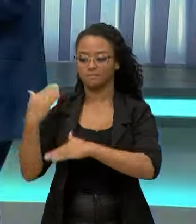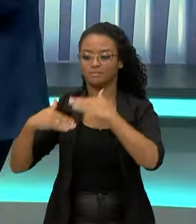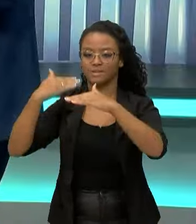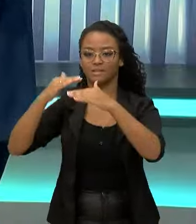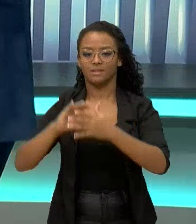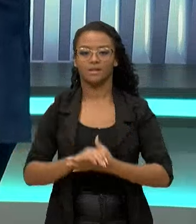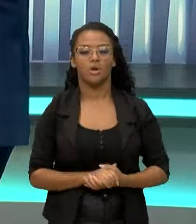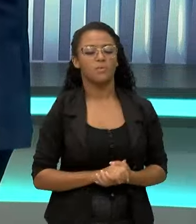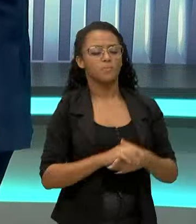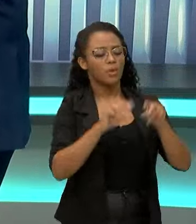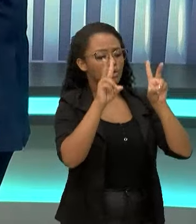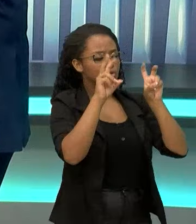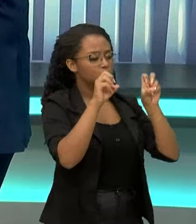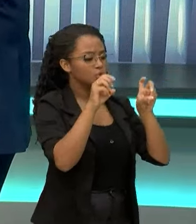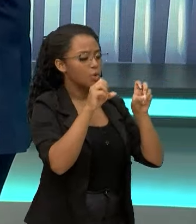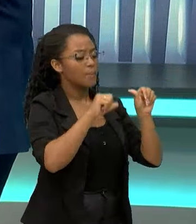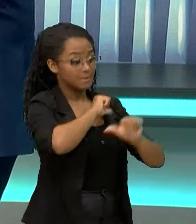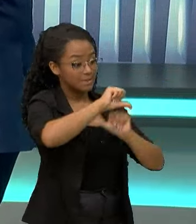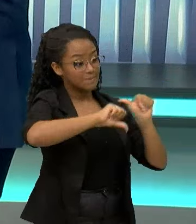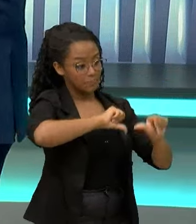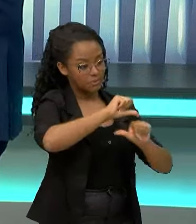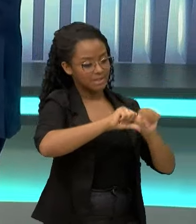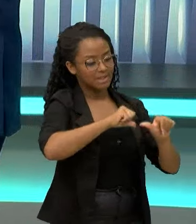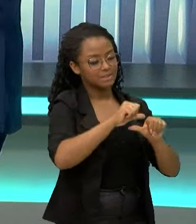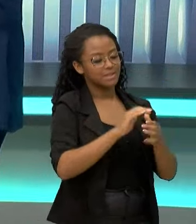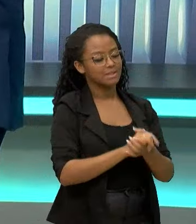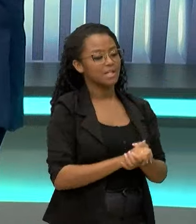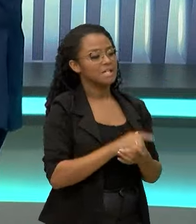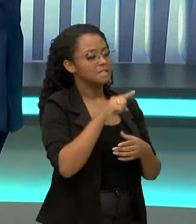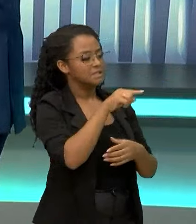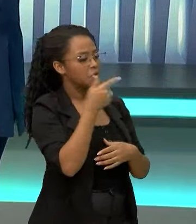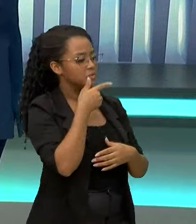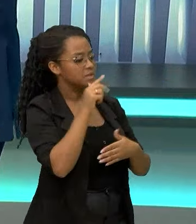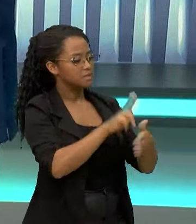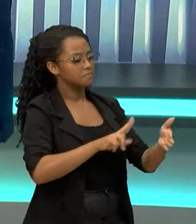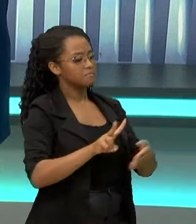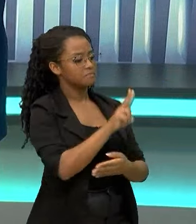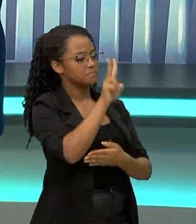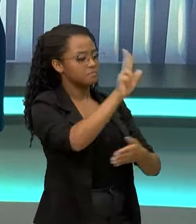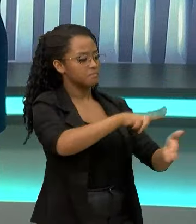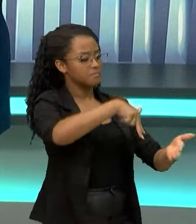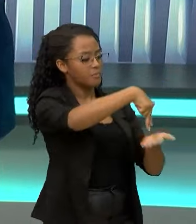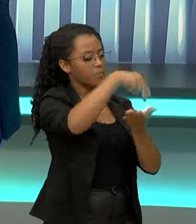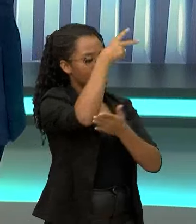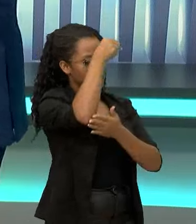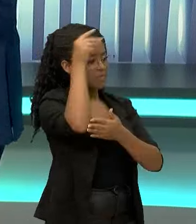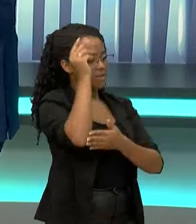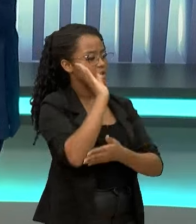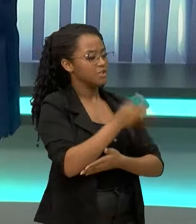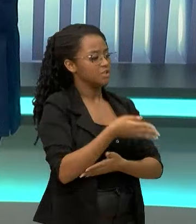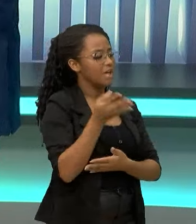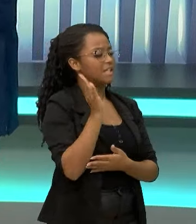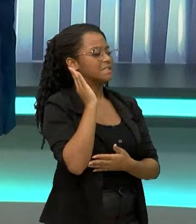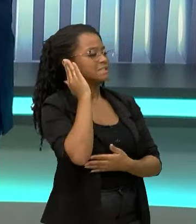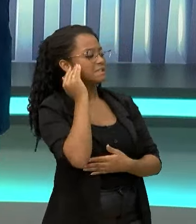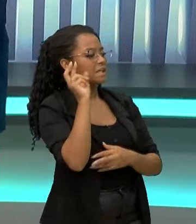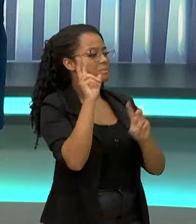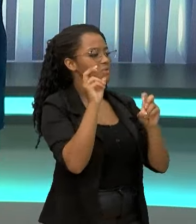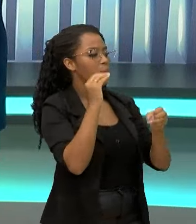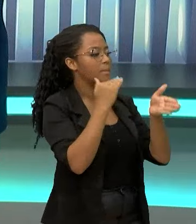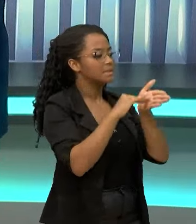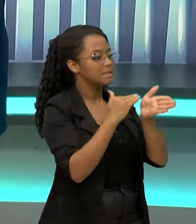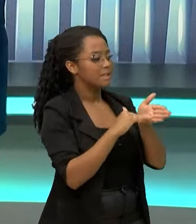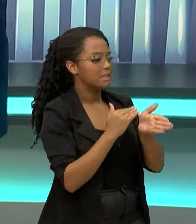Falando em mudanças, aproveitando essa linha, a senhora, caso eleita, já tem ideia em relação ao número de secretarias e principalmente em relação